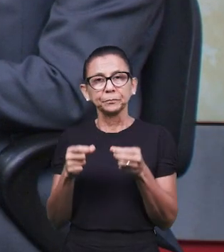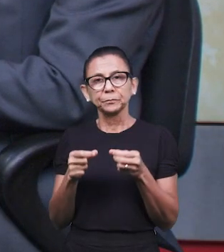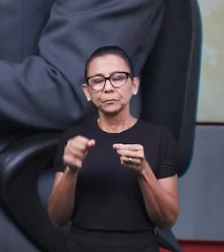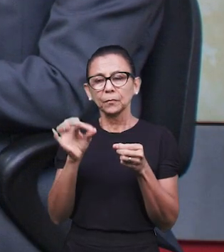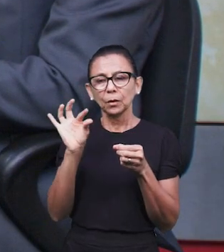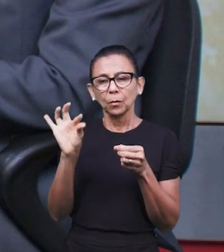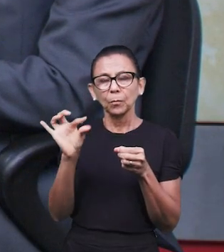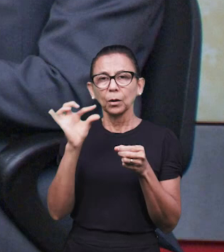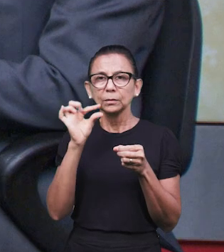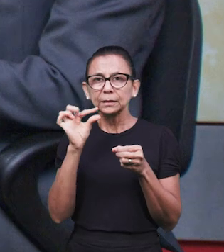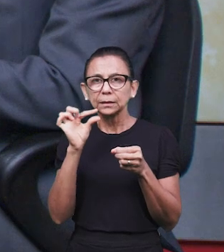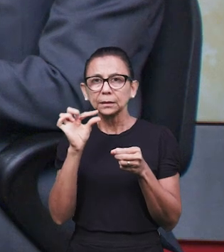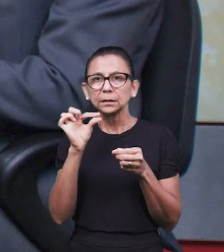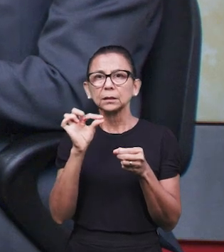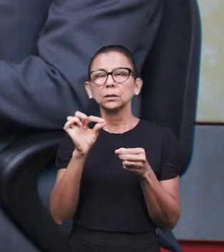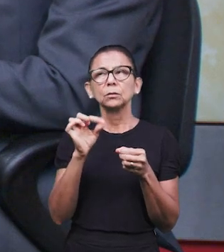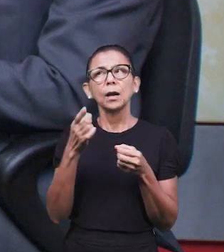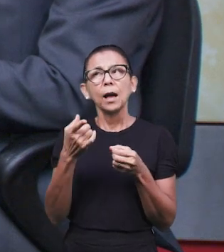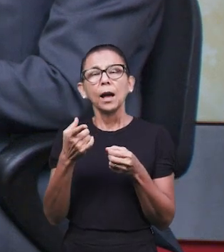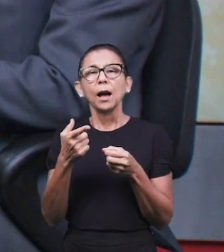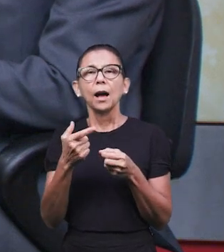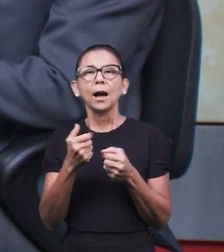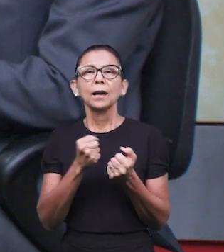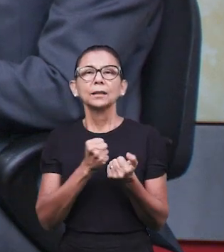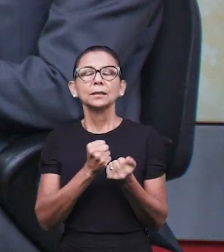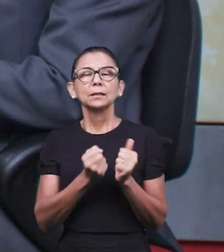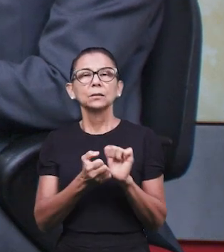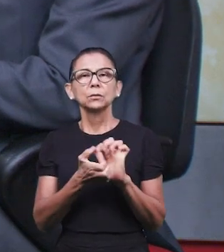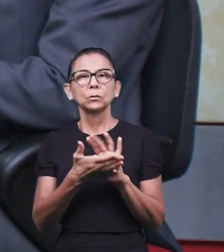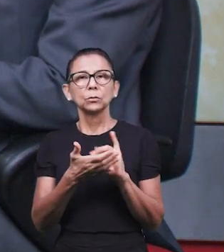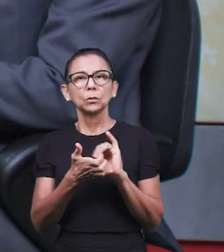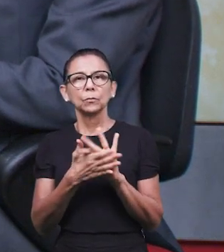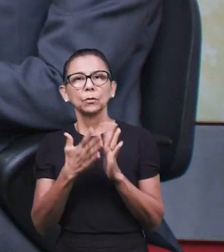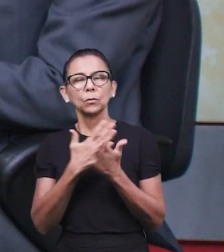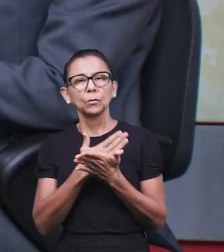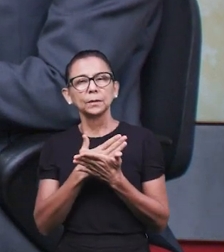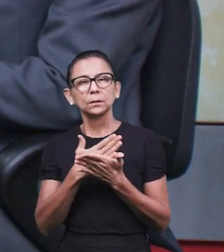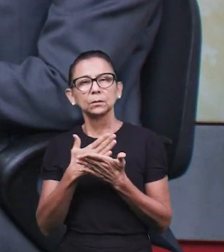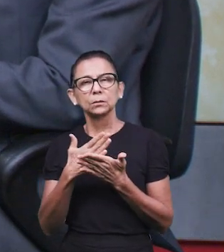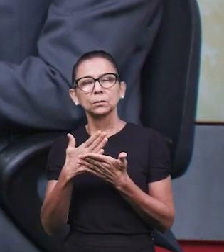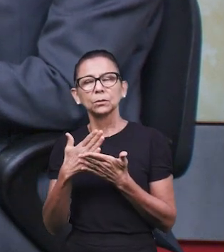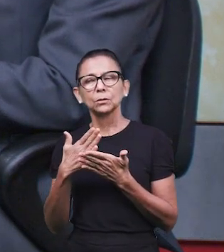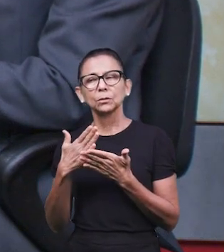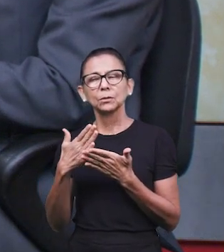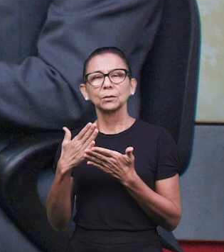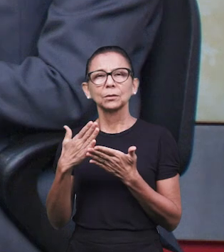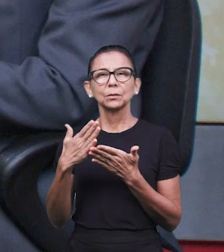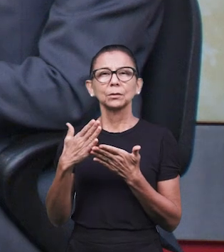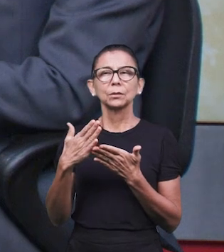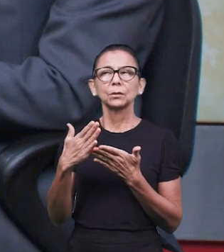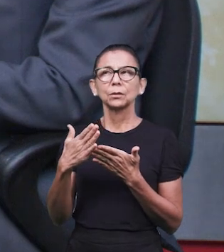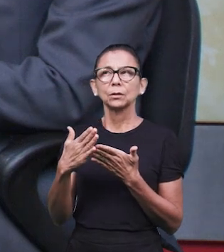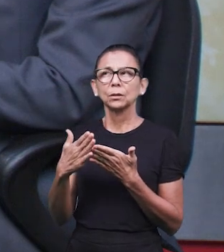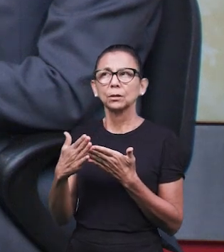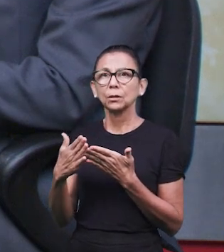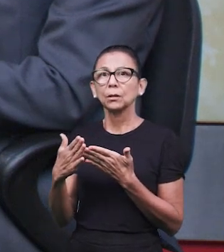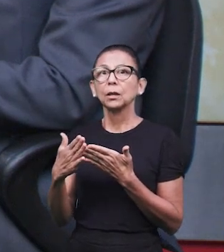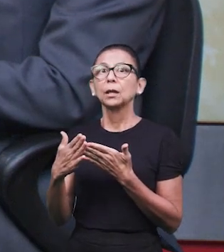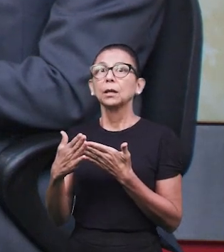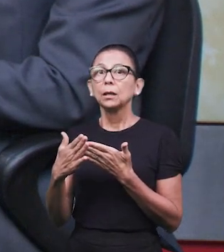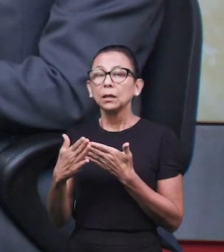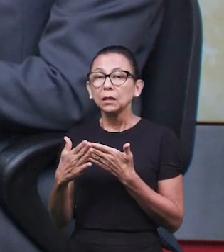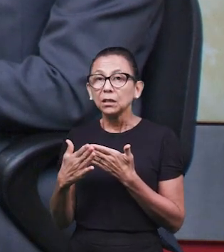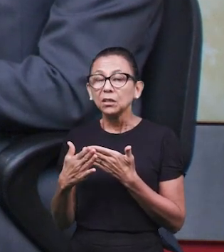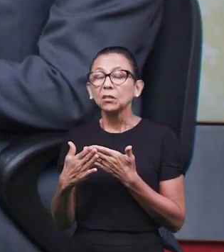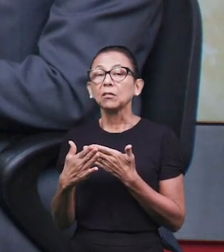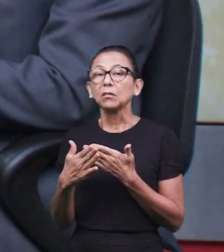grupo entrou. É um louvor que ele começa suave, ele vai numa crescente, e marcou a minha vida. Imagina. Foi uma experiência